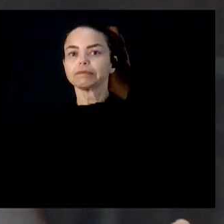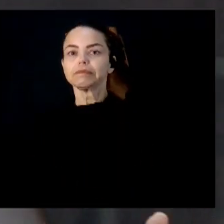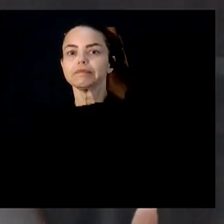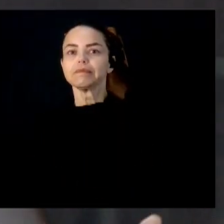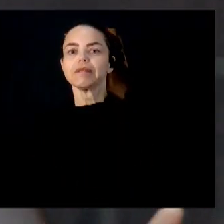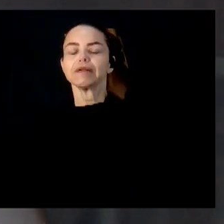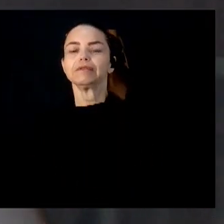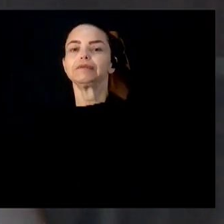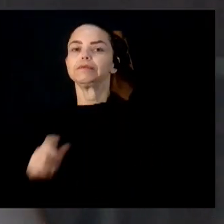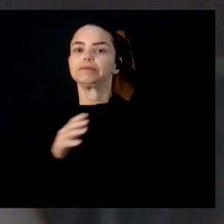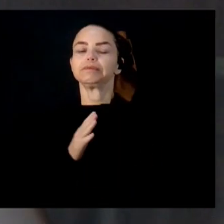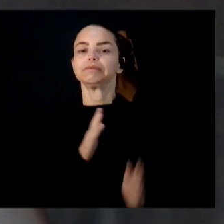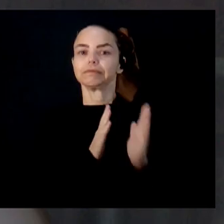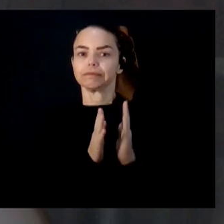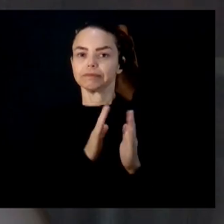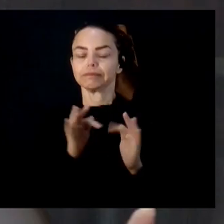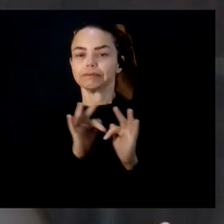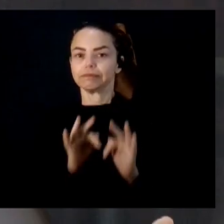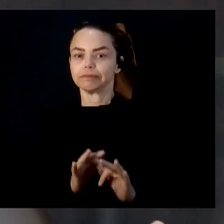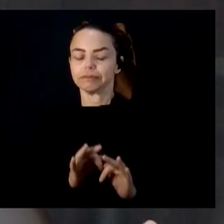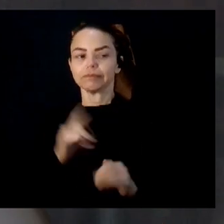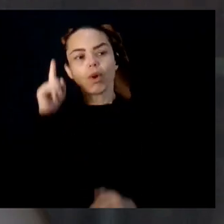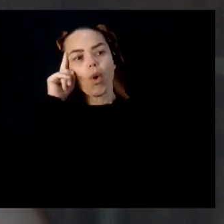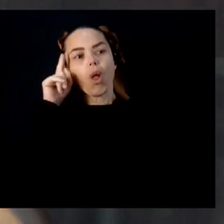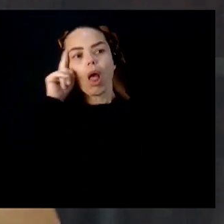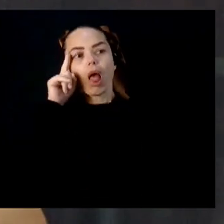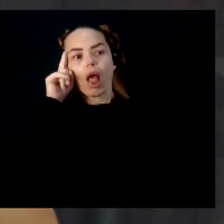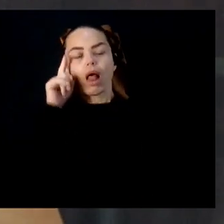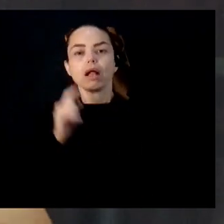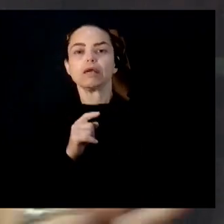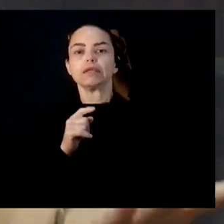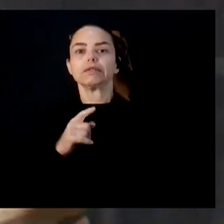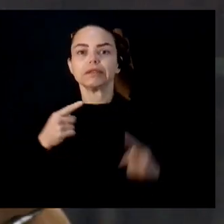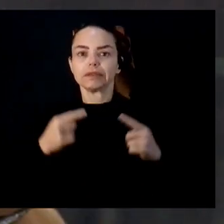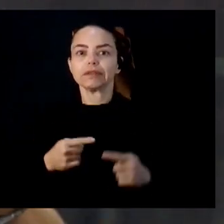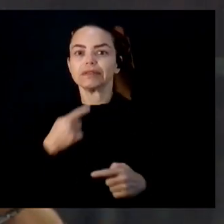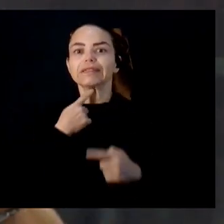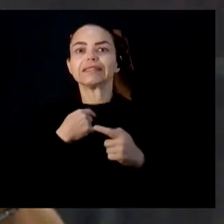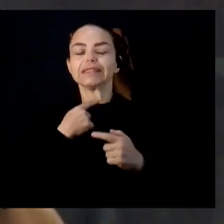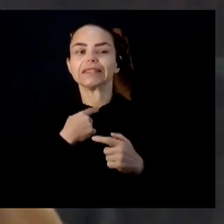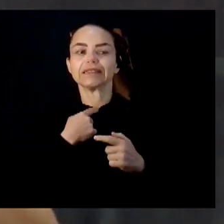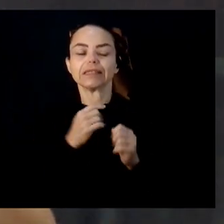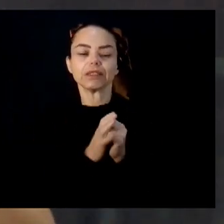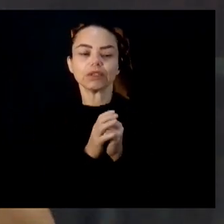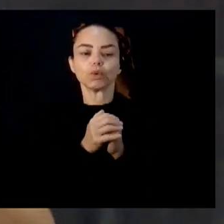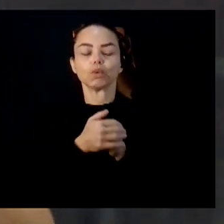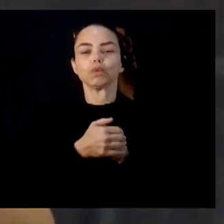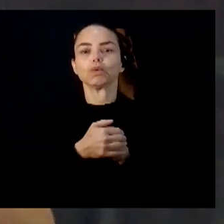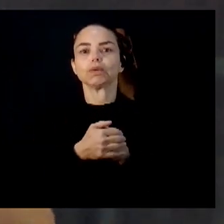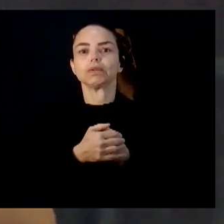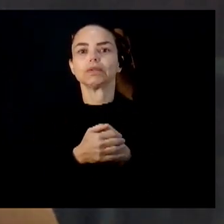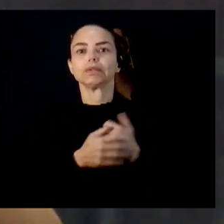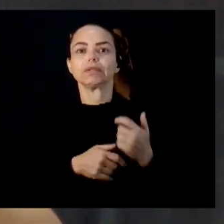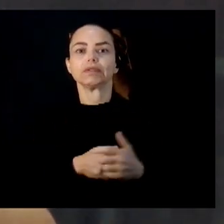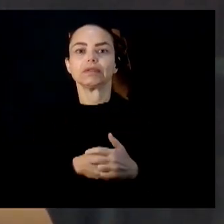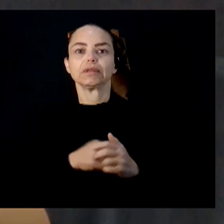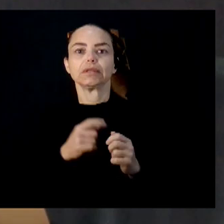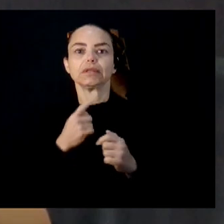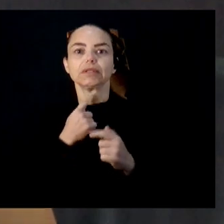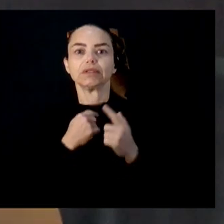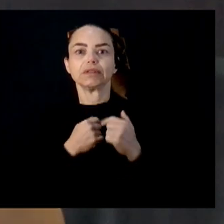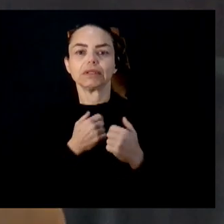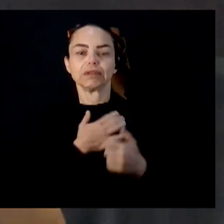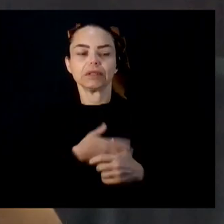felizes e tem a rotina. Diante de todos os desafios, o desejo se esconde nisso. Então, o desejo, ele gosta do risco,